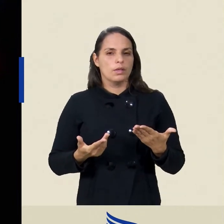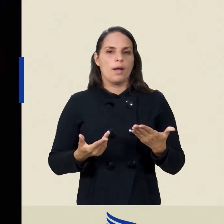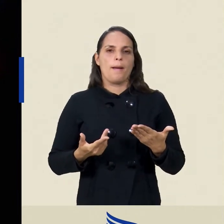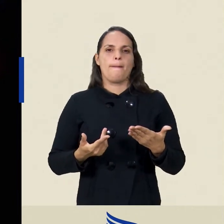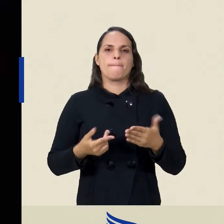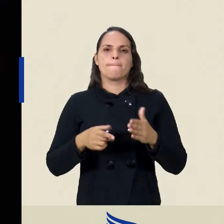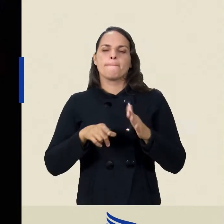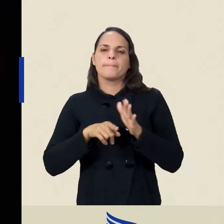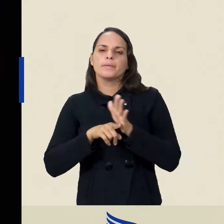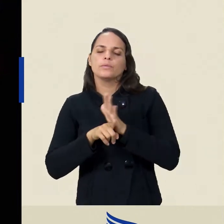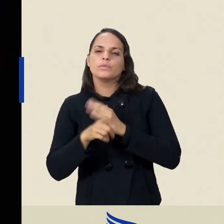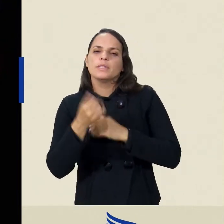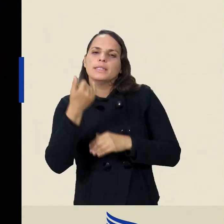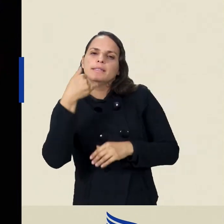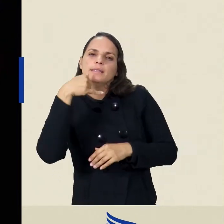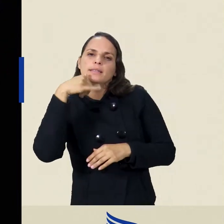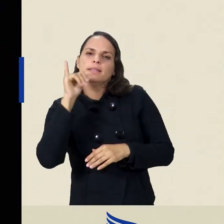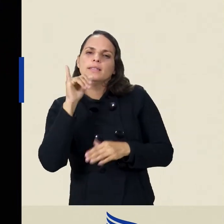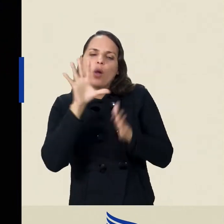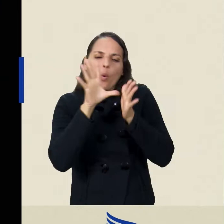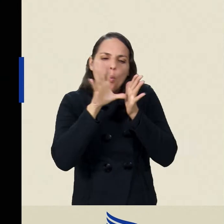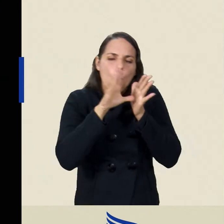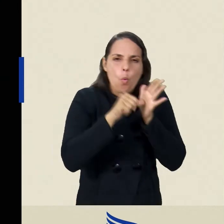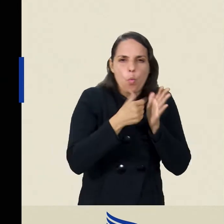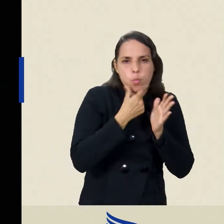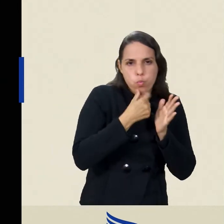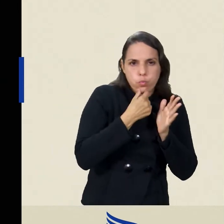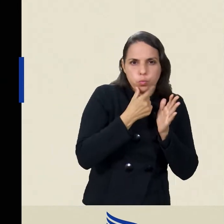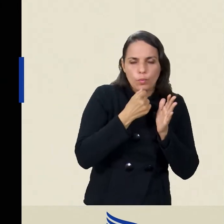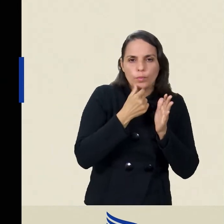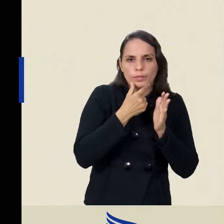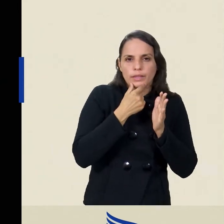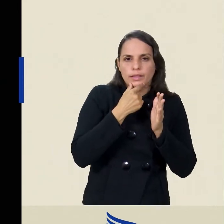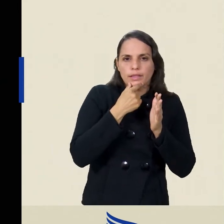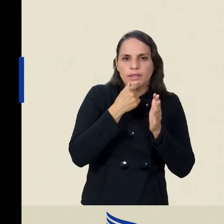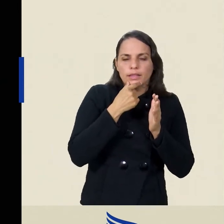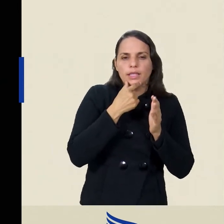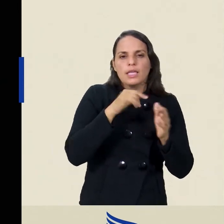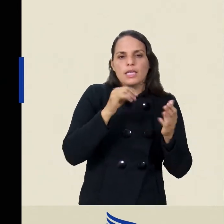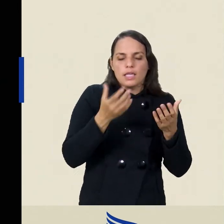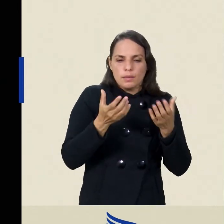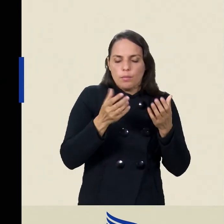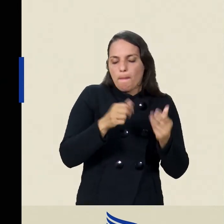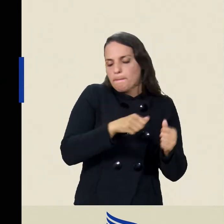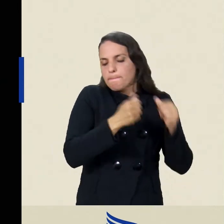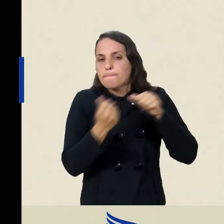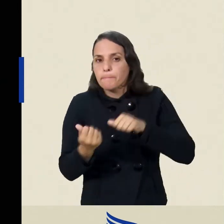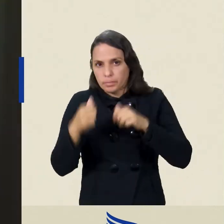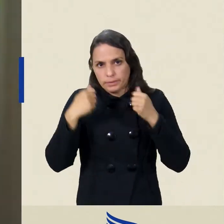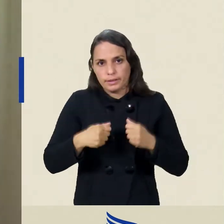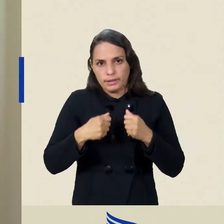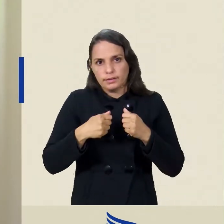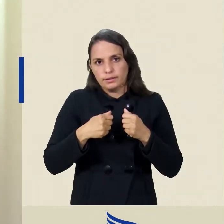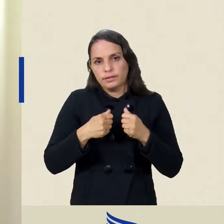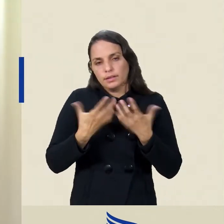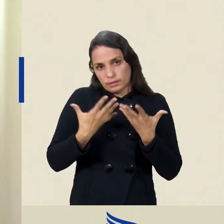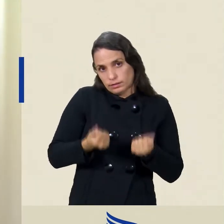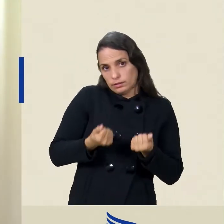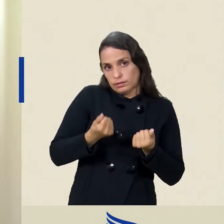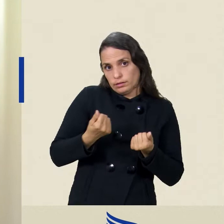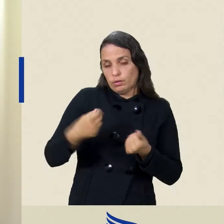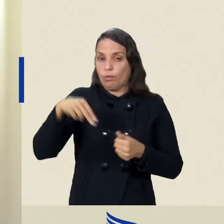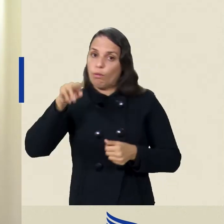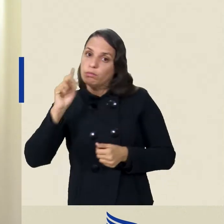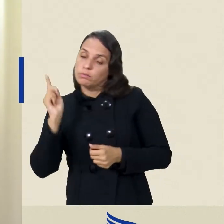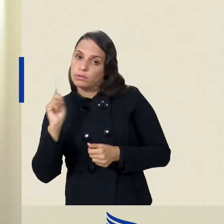o ex-ladrão tivesse oportunidade de ser batizado, ele negaria? Conclui-se, pois, que